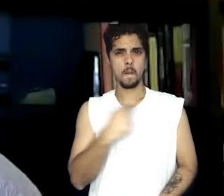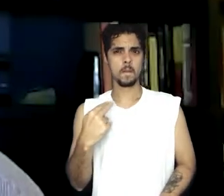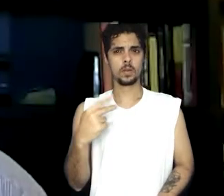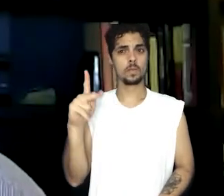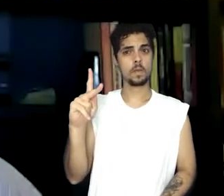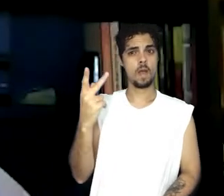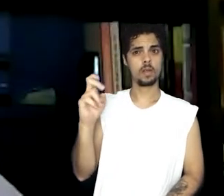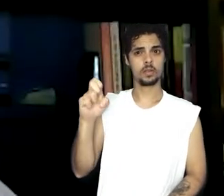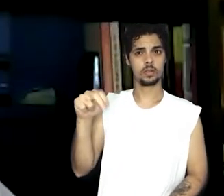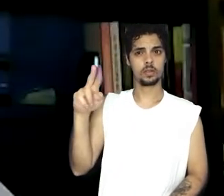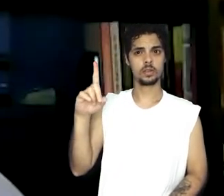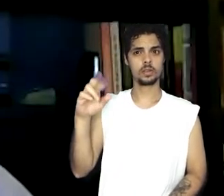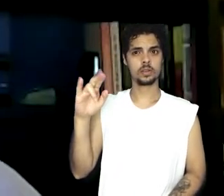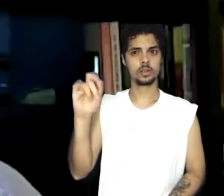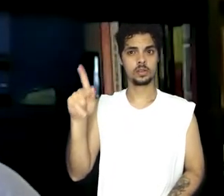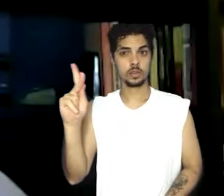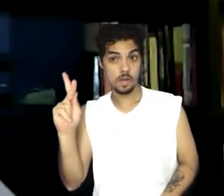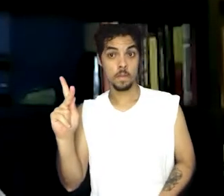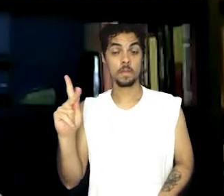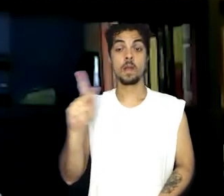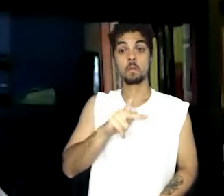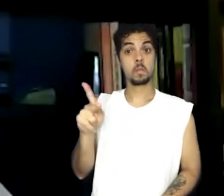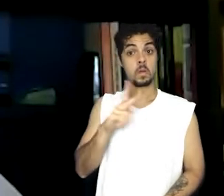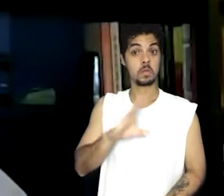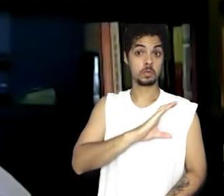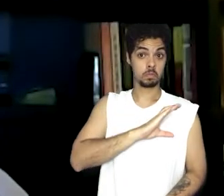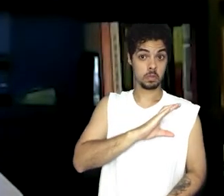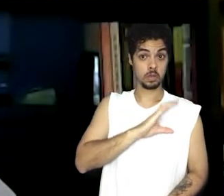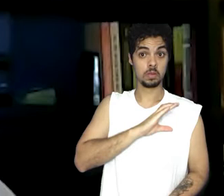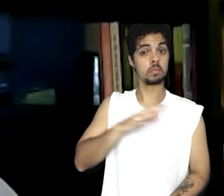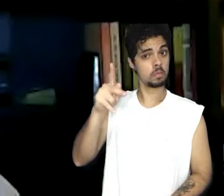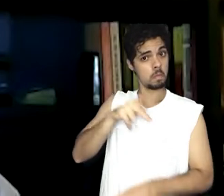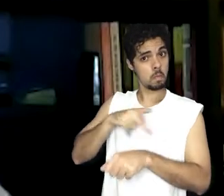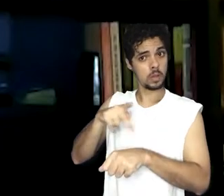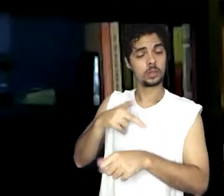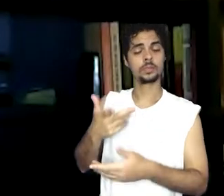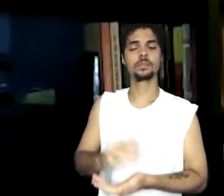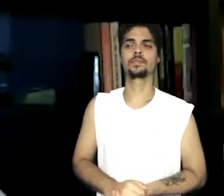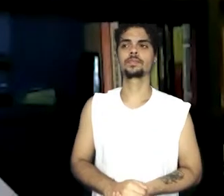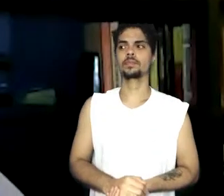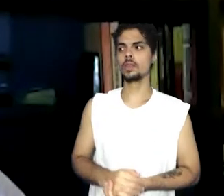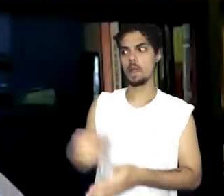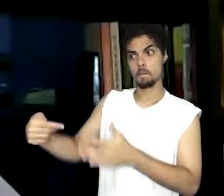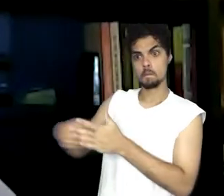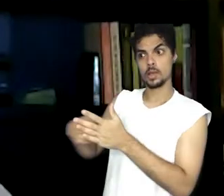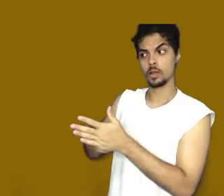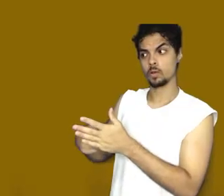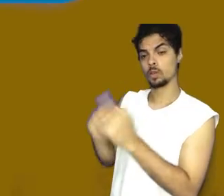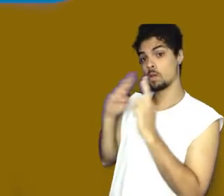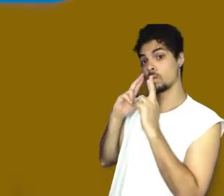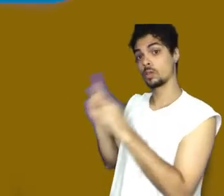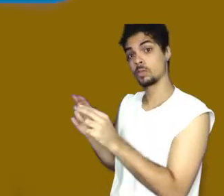Olá eu sou o render Cray professor da universidade ricardore no Canadá e hoje vou responder a seguinte pergunta